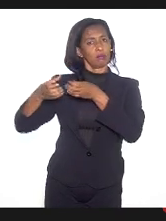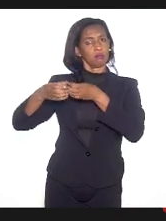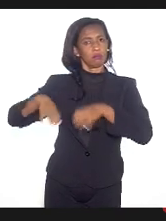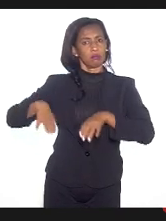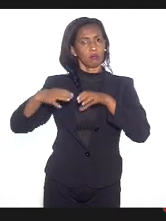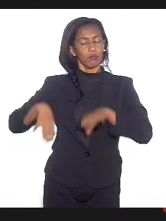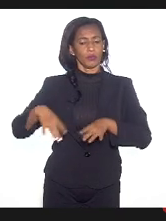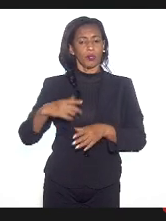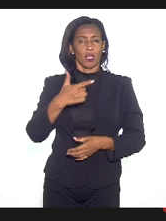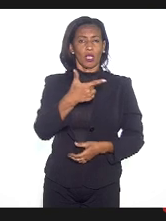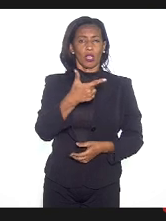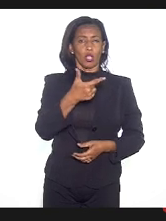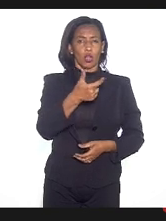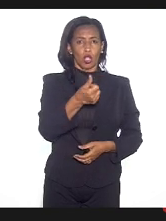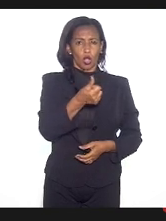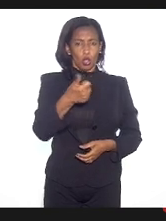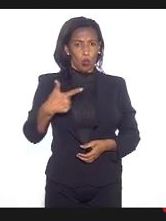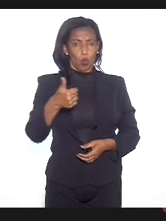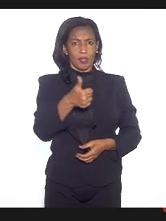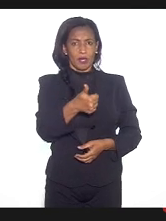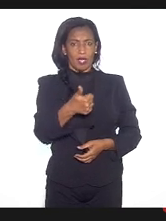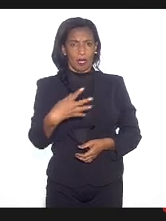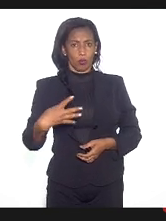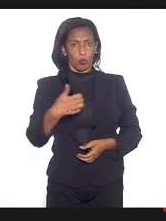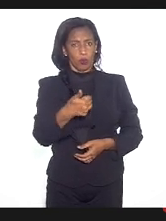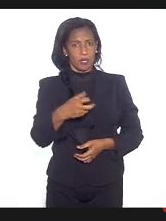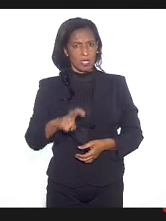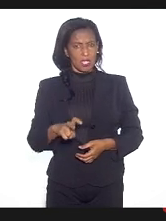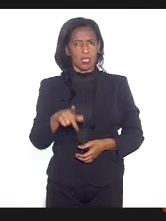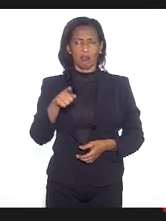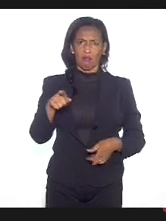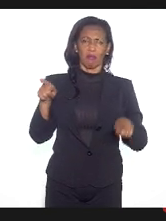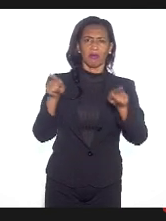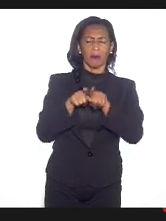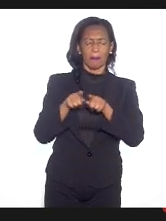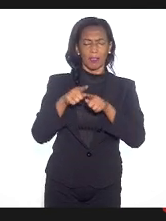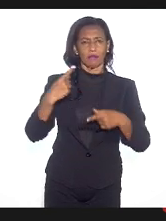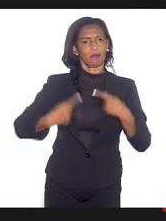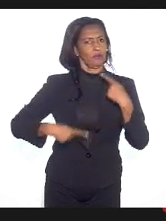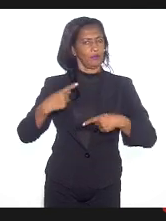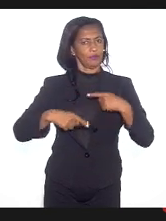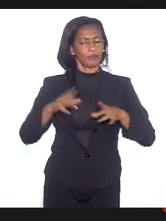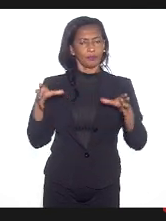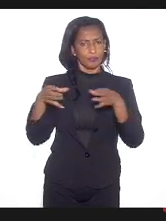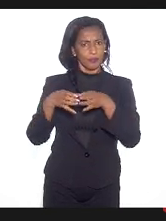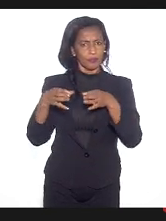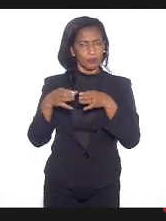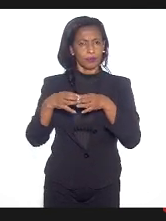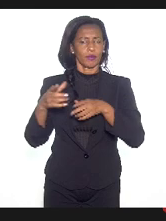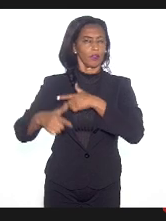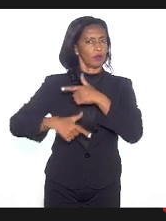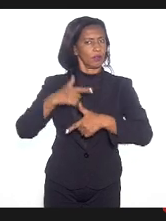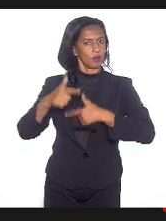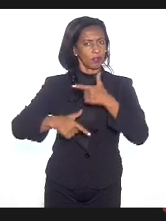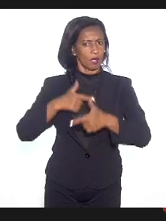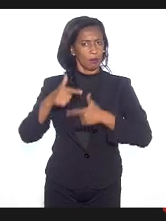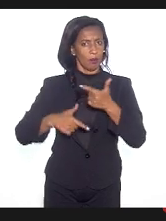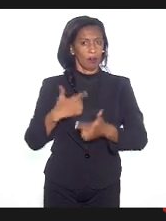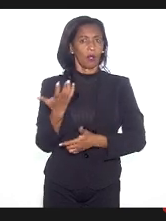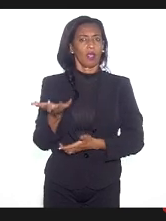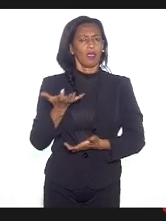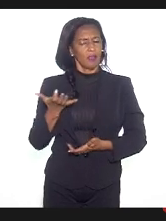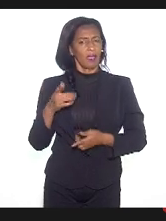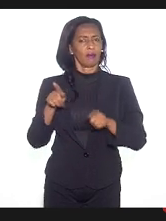de 12, 14 e 15, que Vossa Excelência também tem discutido na Comissão dos Servidores. E quero dar uma